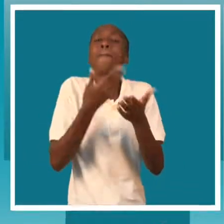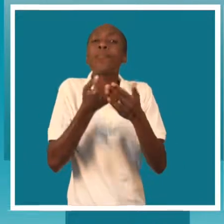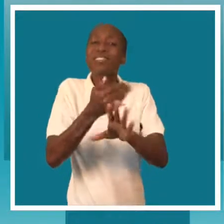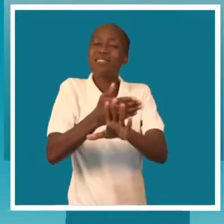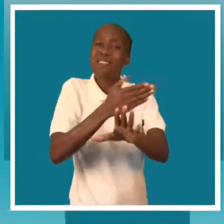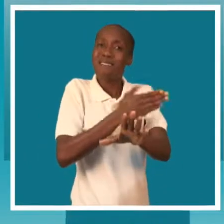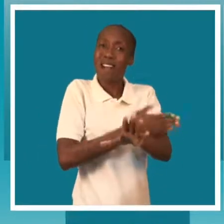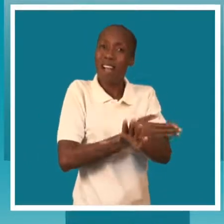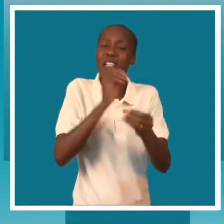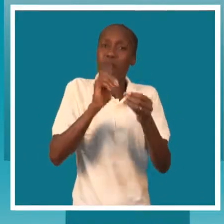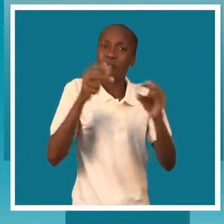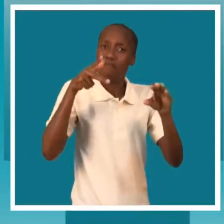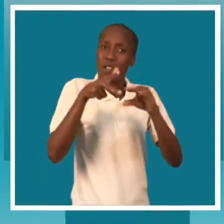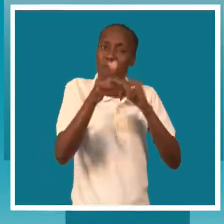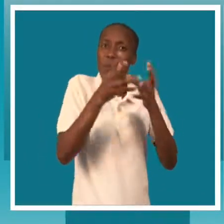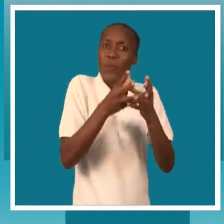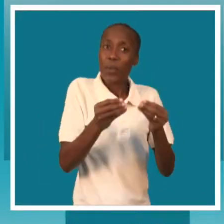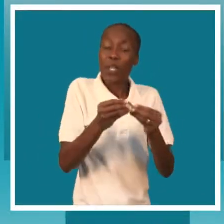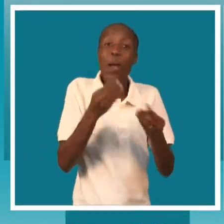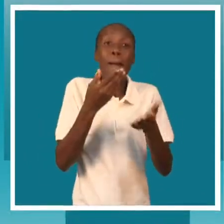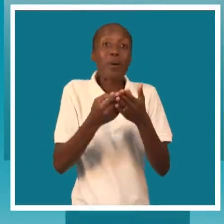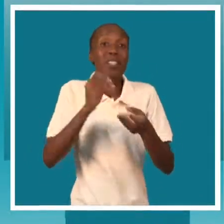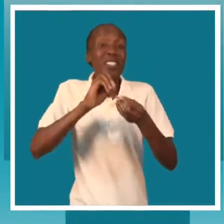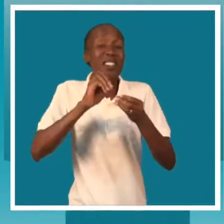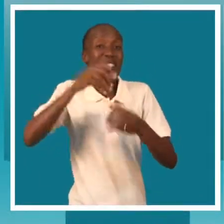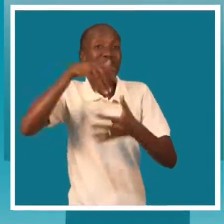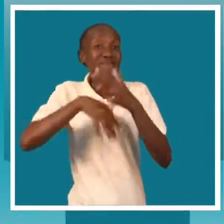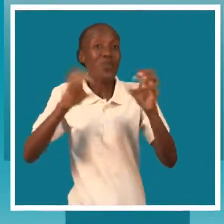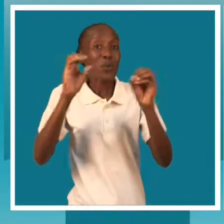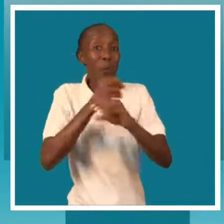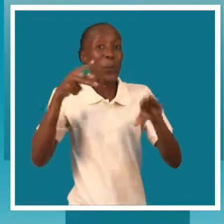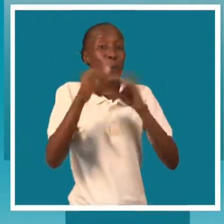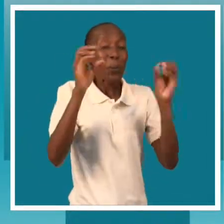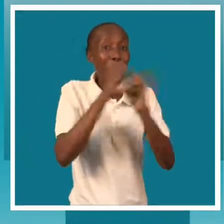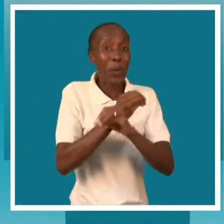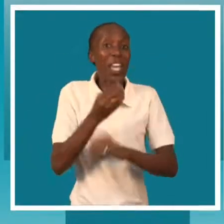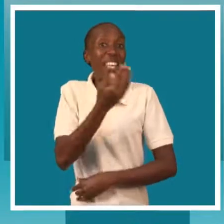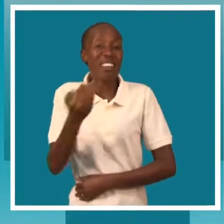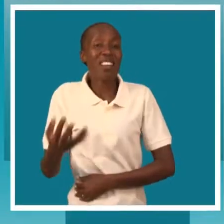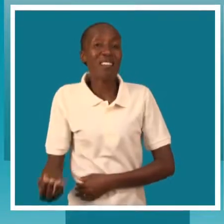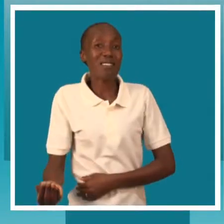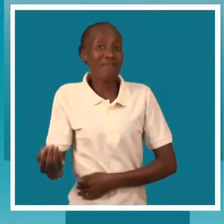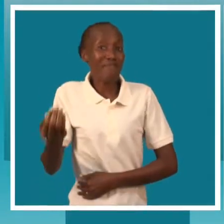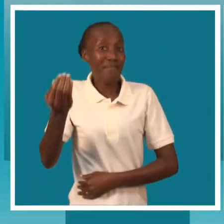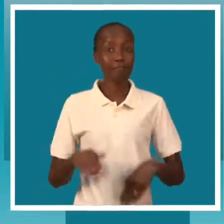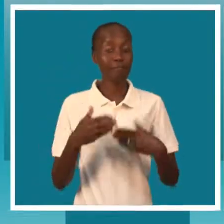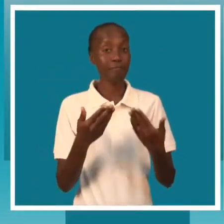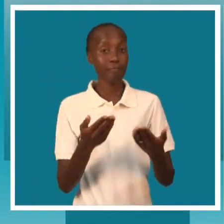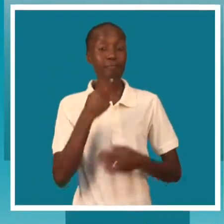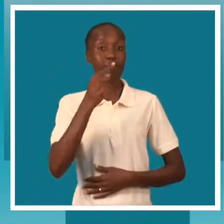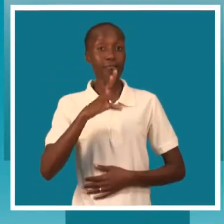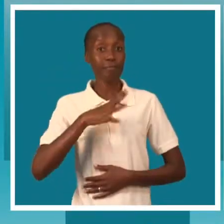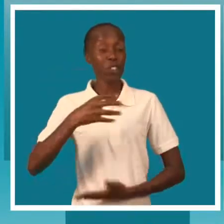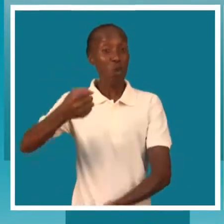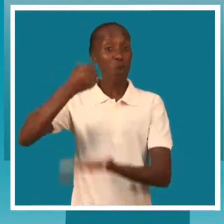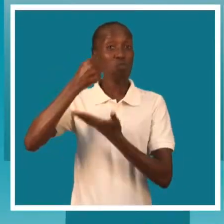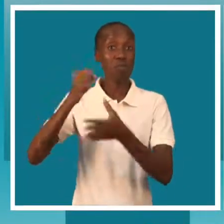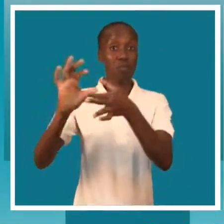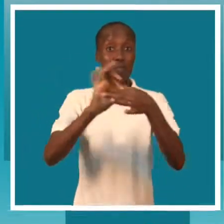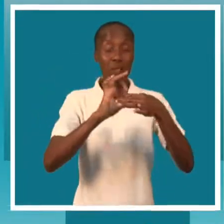tratamento, a criança vai crescer com as secuelas e a qualidade de vida desta criança não vai ser satisfatória. Com fundos da